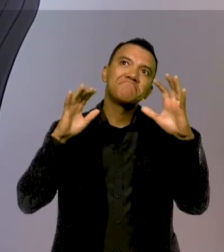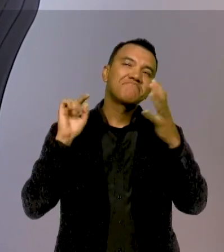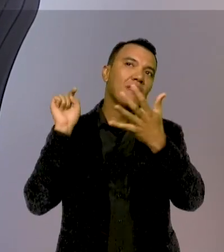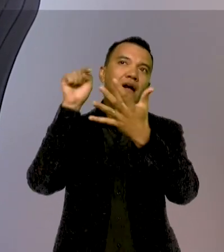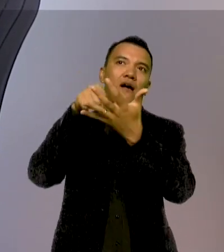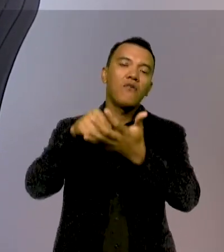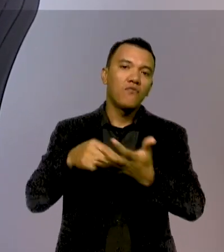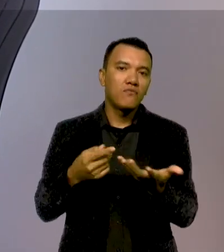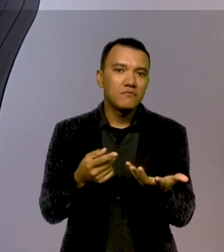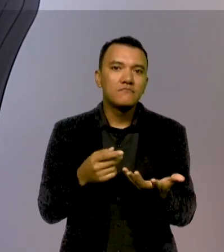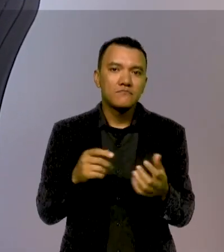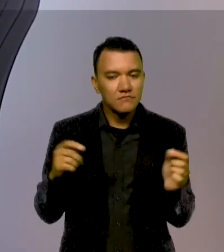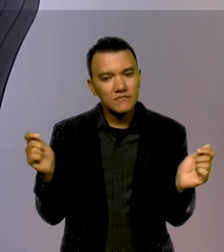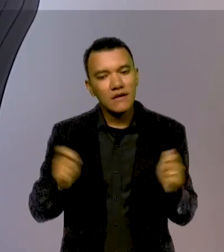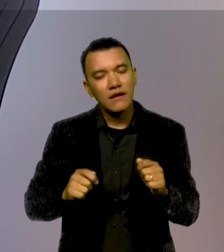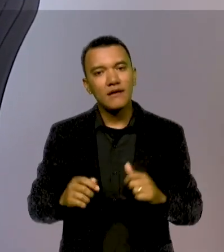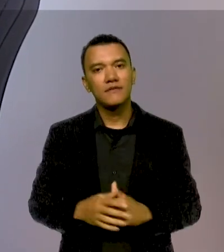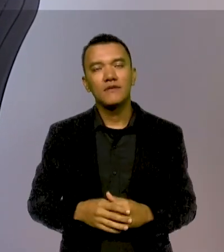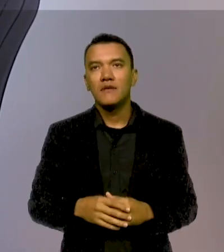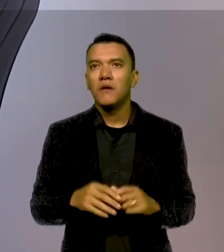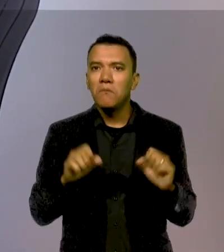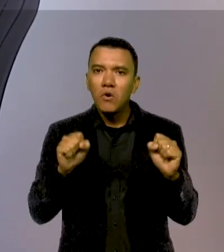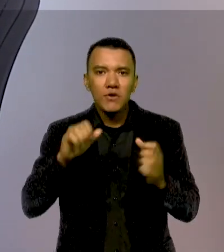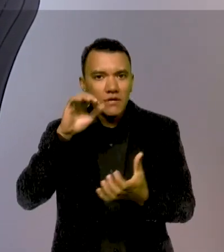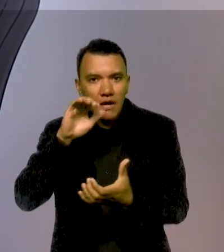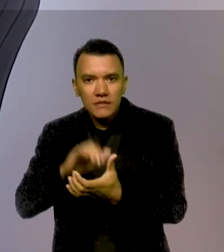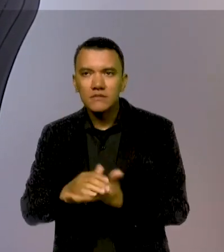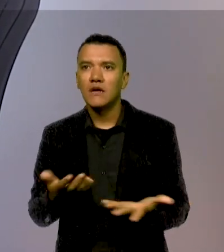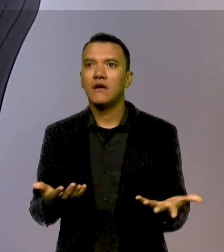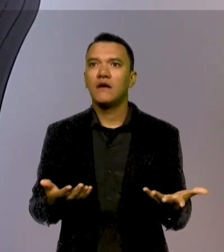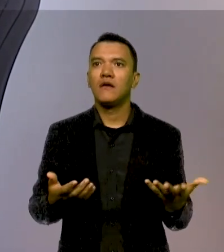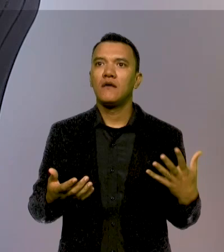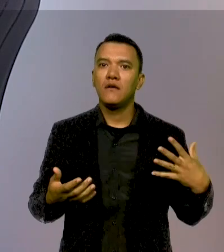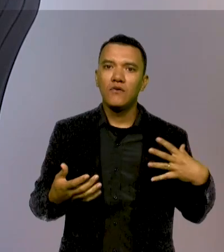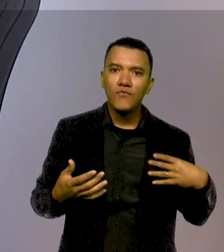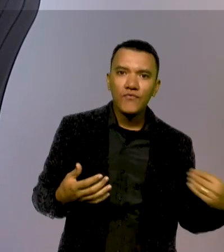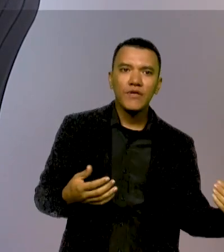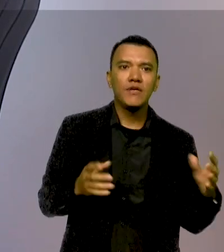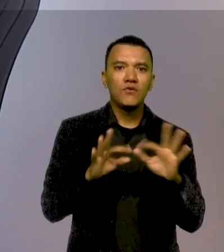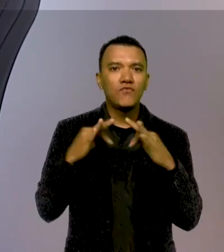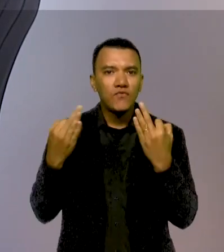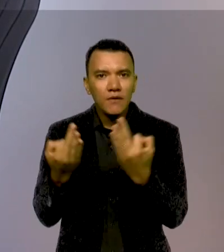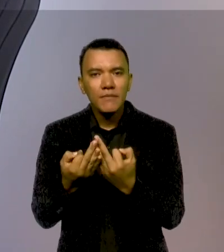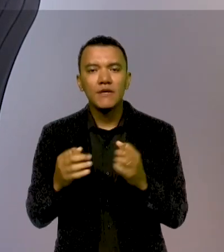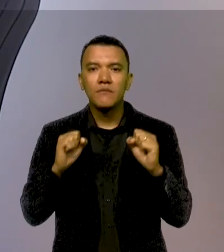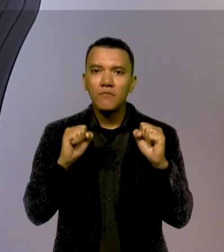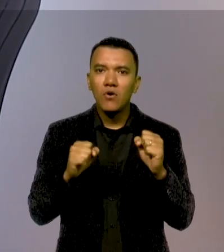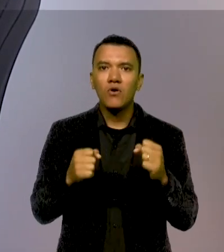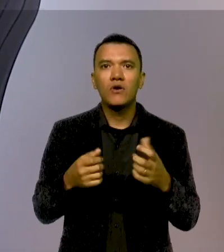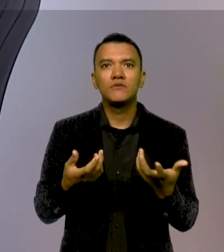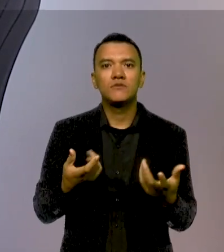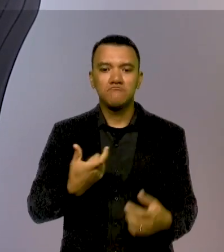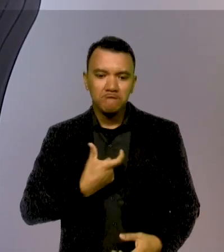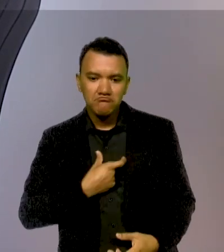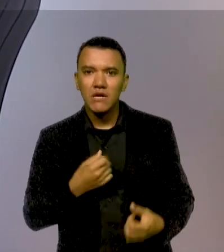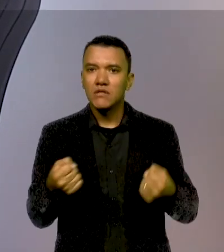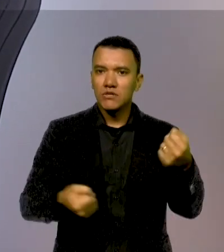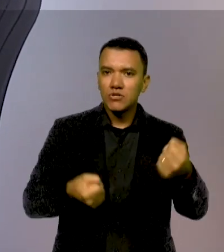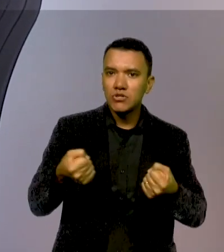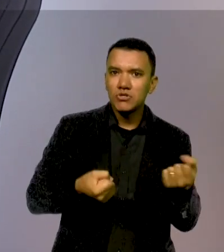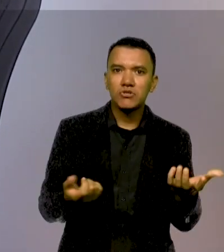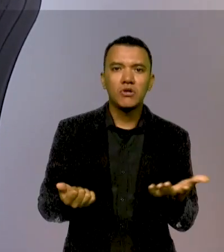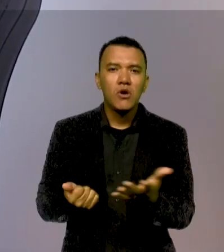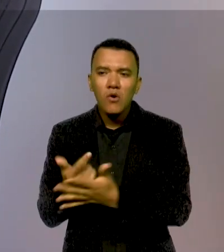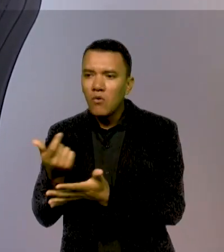como pessoa, ele pode se casar, ele pode ter filhos, ele pode constituir sua família, ele pode dirigir, adquirir